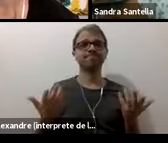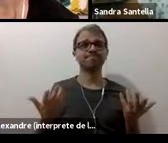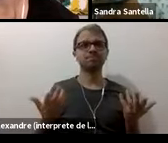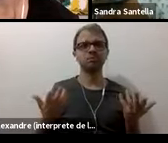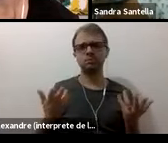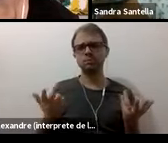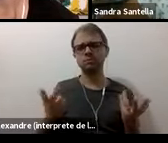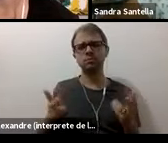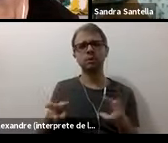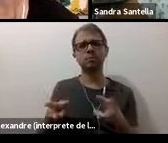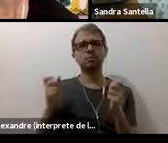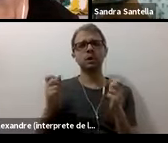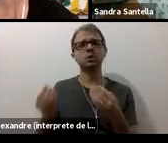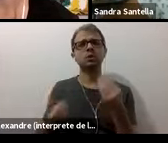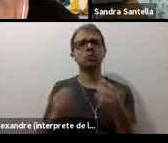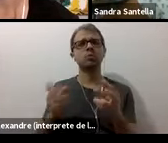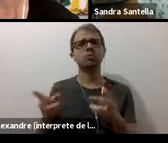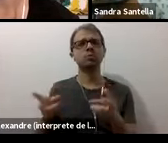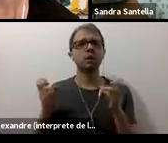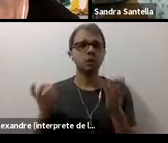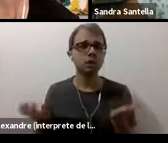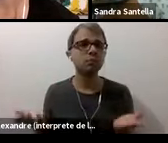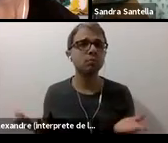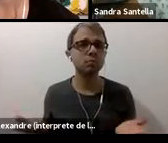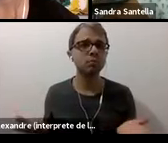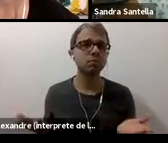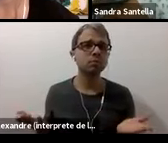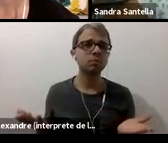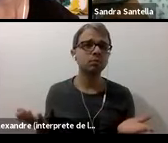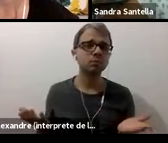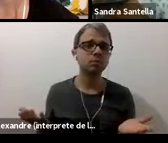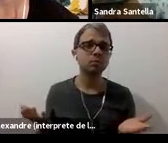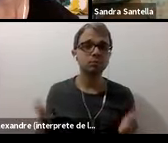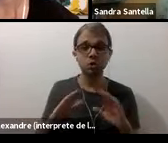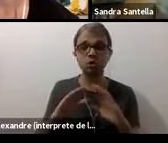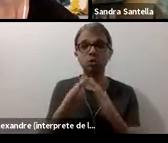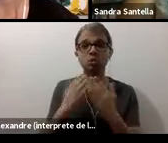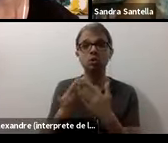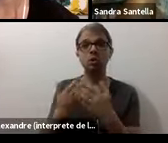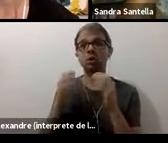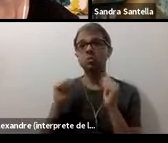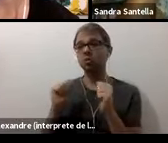sintomas, o que a escola pode fazer? Então, esse tipo de preocupação. É isso.